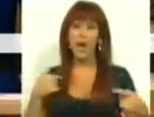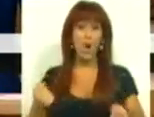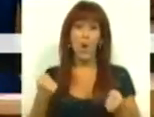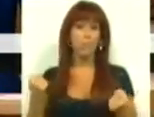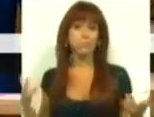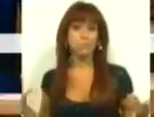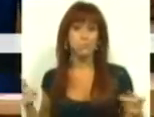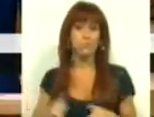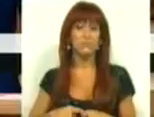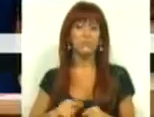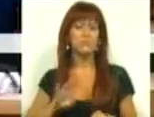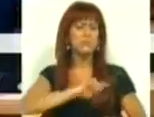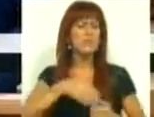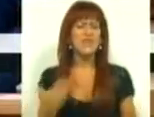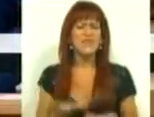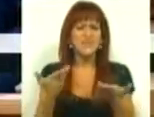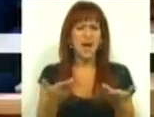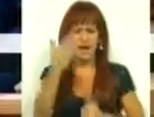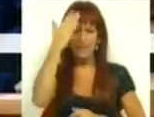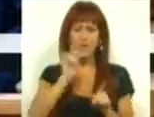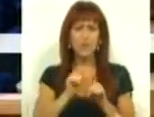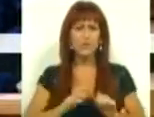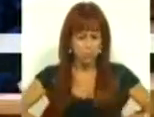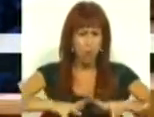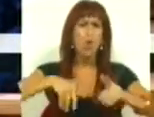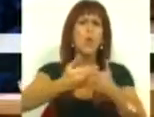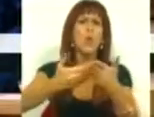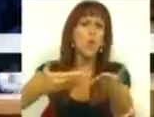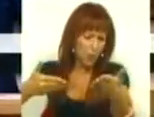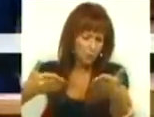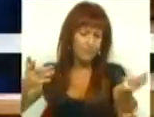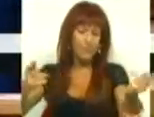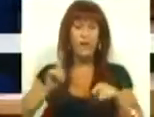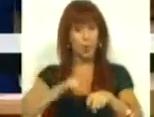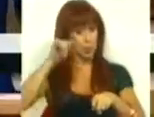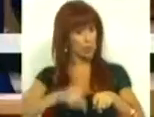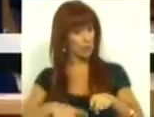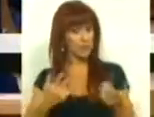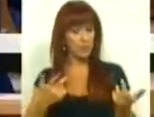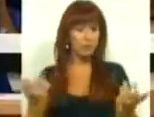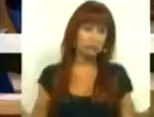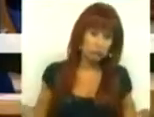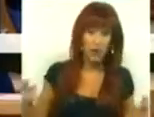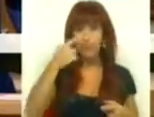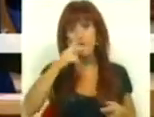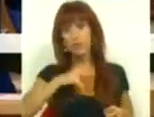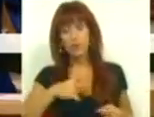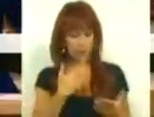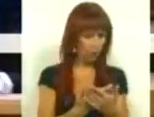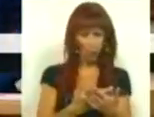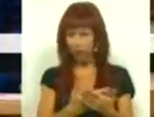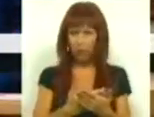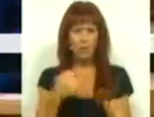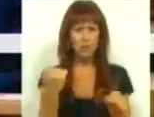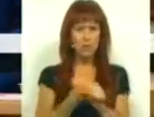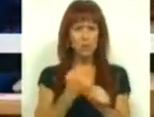não conseguirá potenciar a sua capacidade de desenvolvimento. Numa altura em que os portugueses estão confrontados